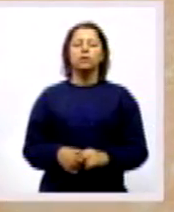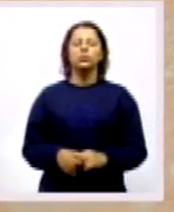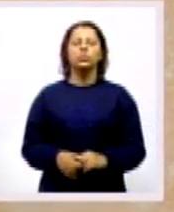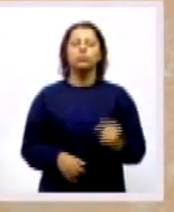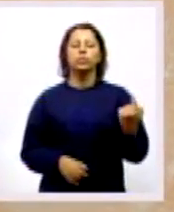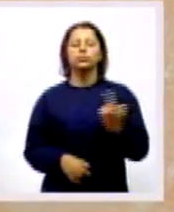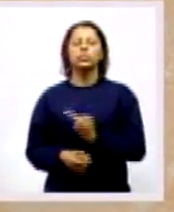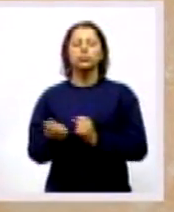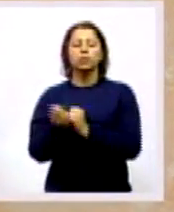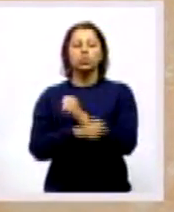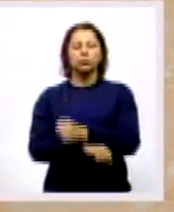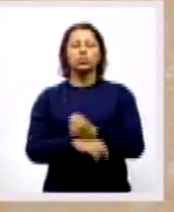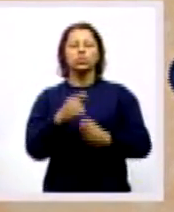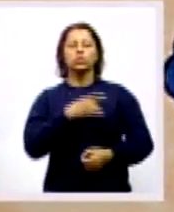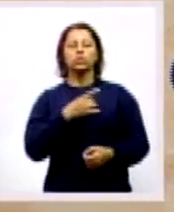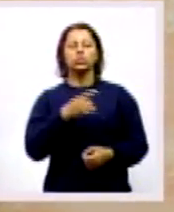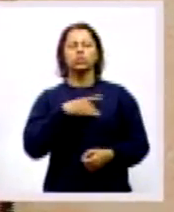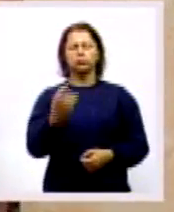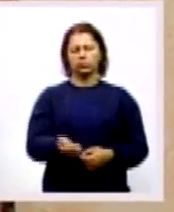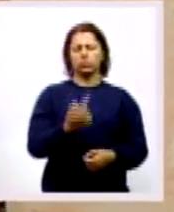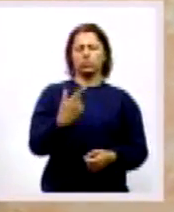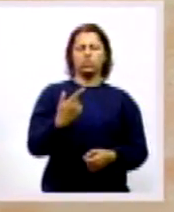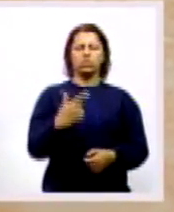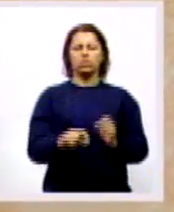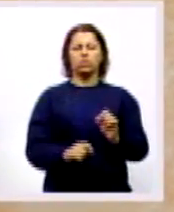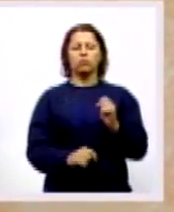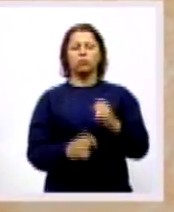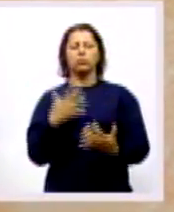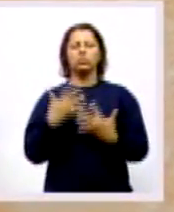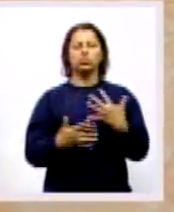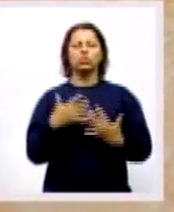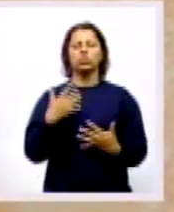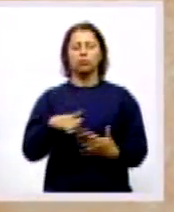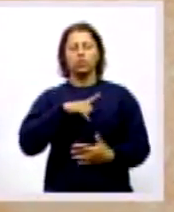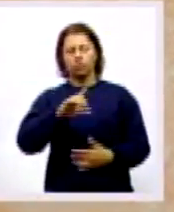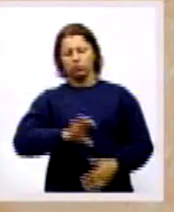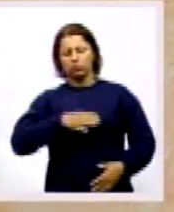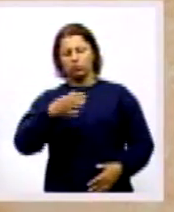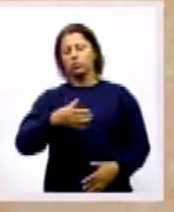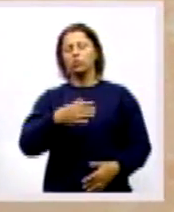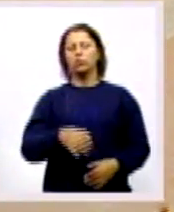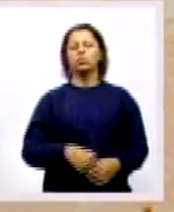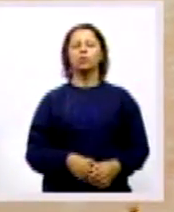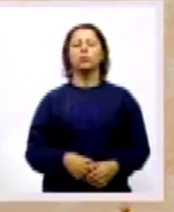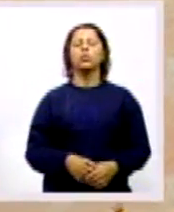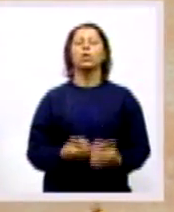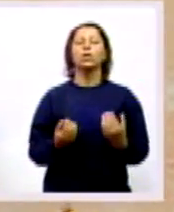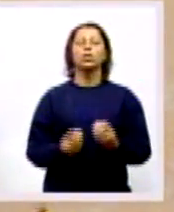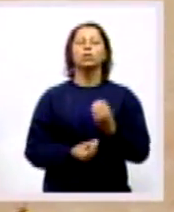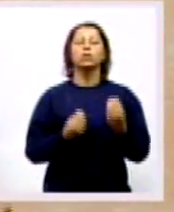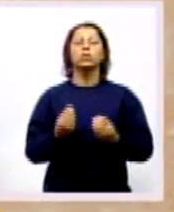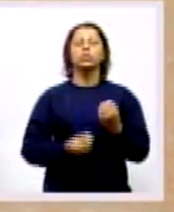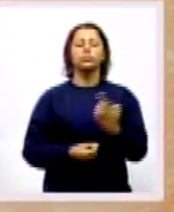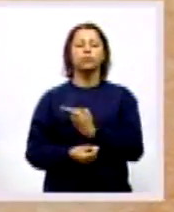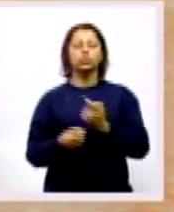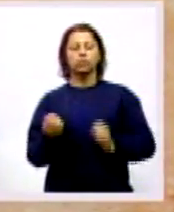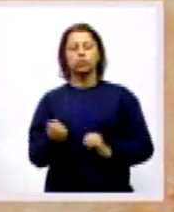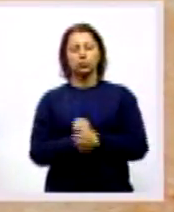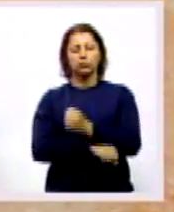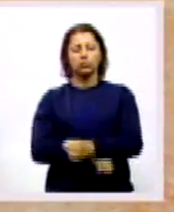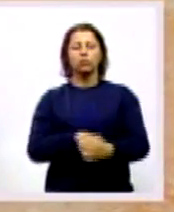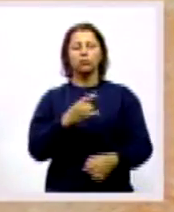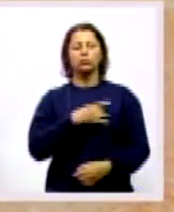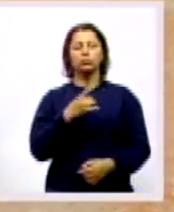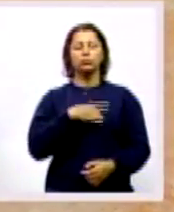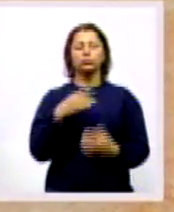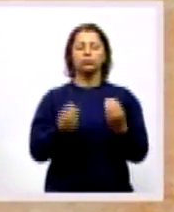Nós nos amarramos em medos tão estranhos que nos permitem de ter coragem em tantas coisas. Como nós somos reféns dos nossos medos.